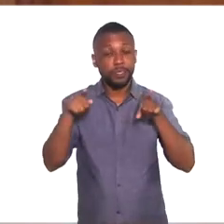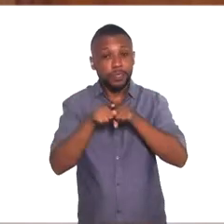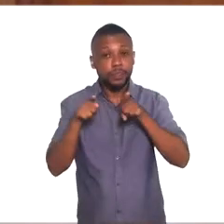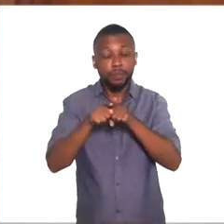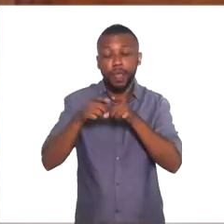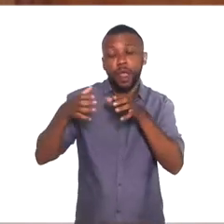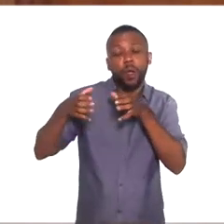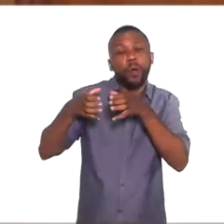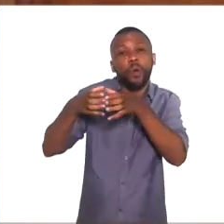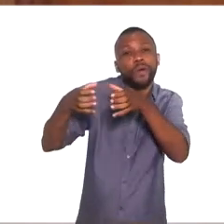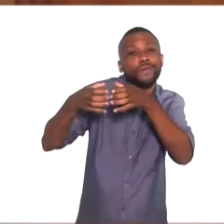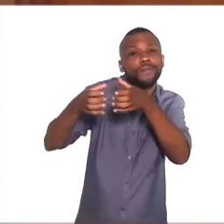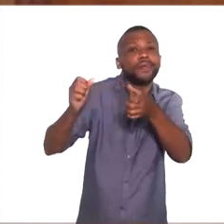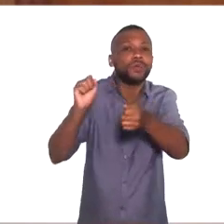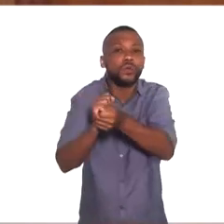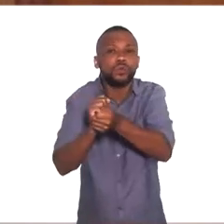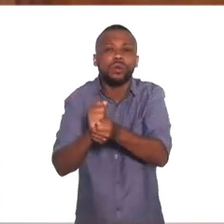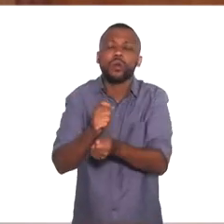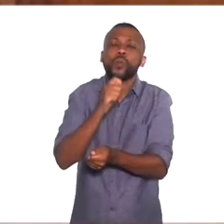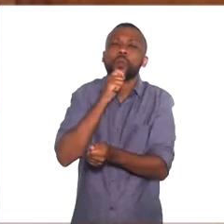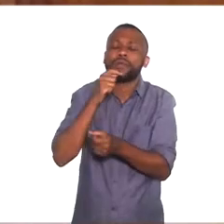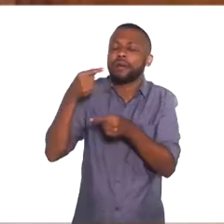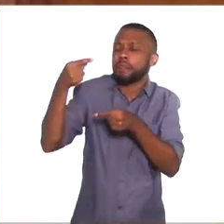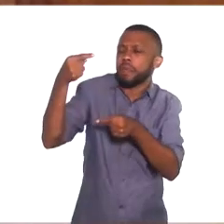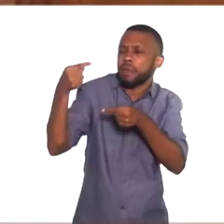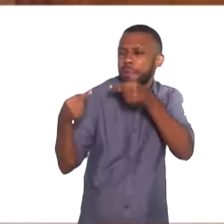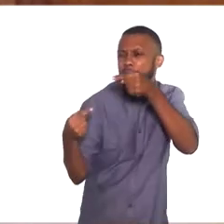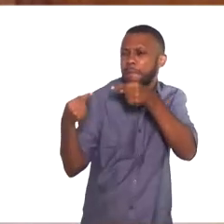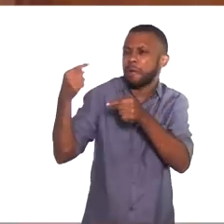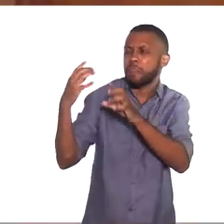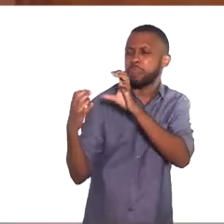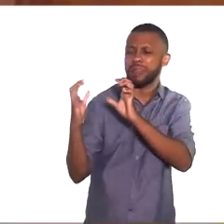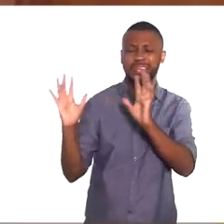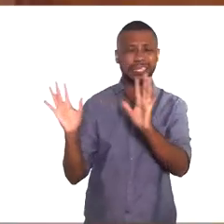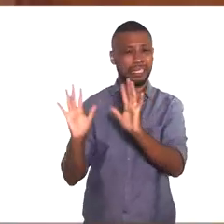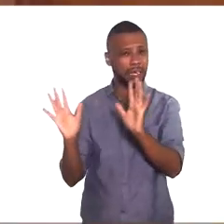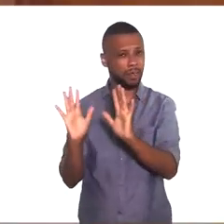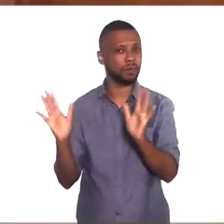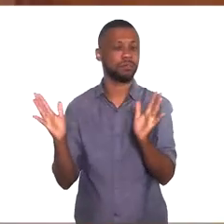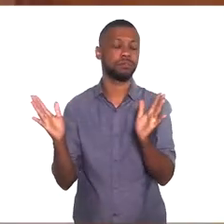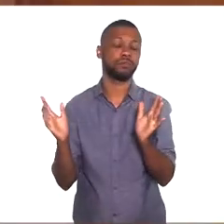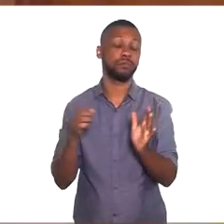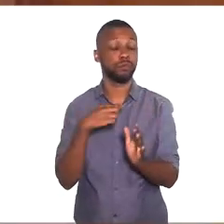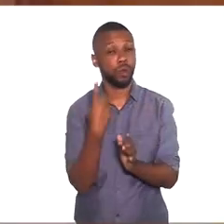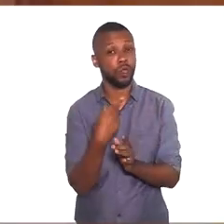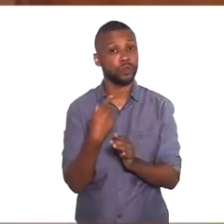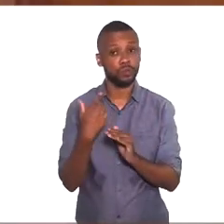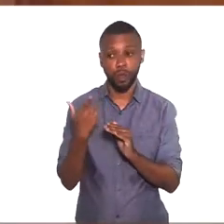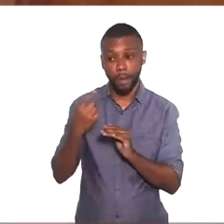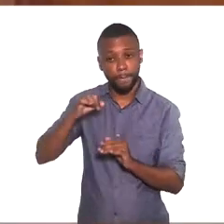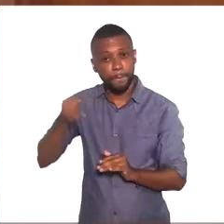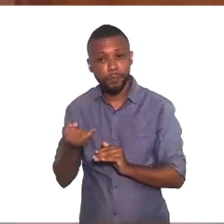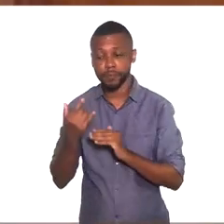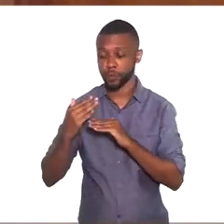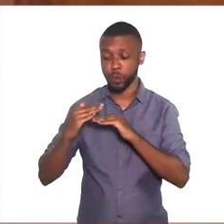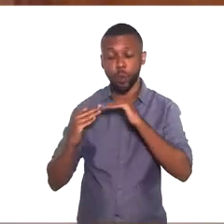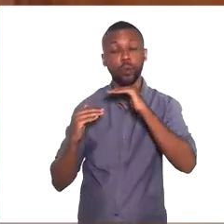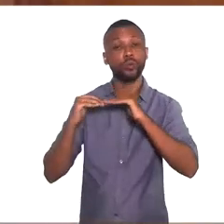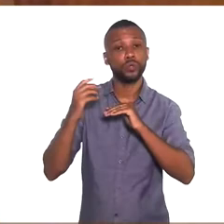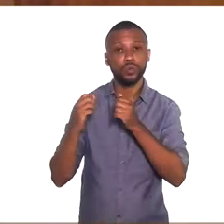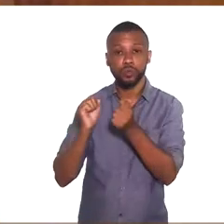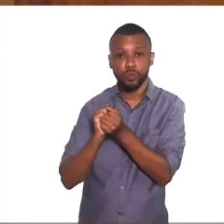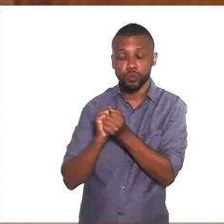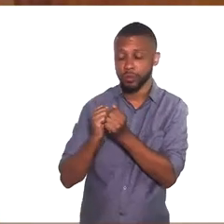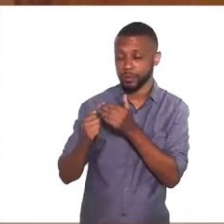e ao mesmo tempo conviver sem ficar com disputando em brigando uns com os outros mas